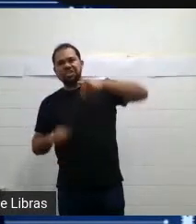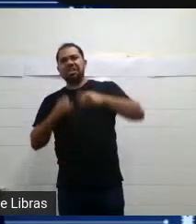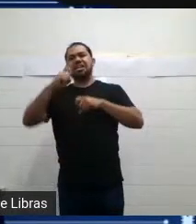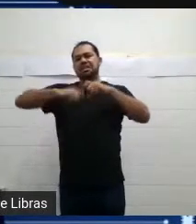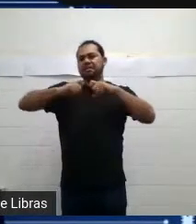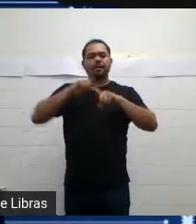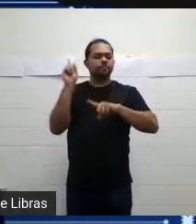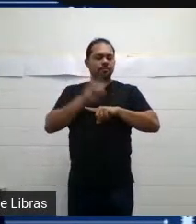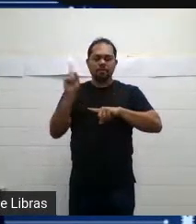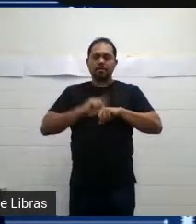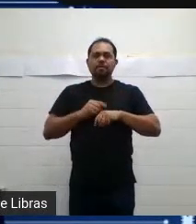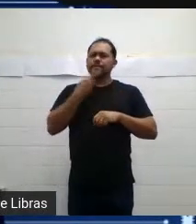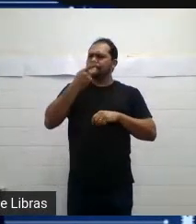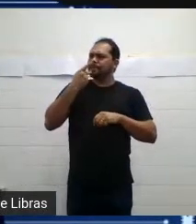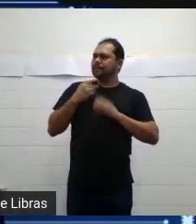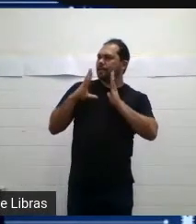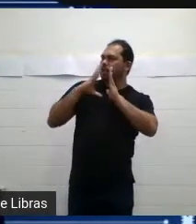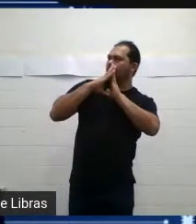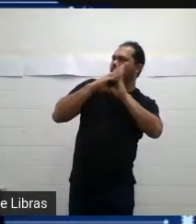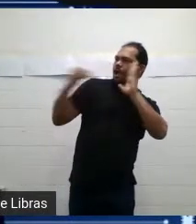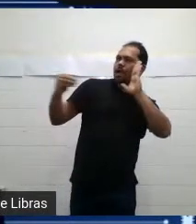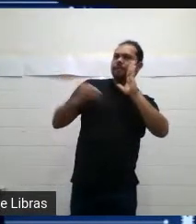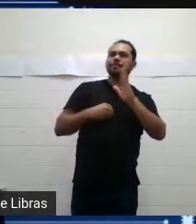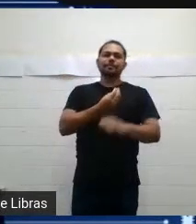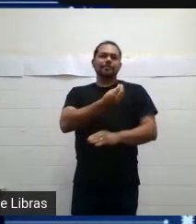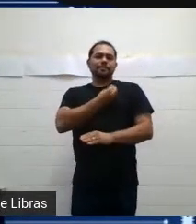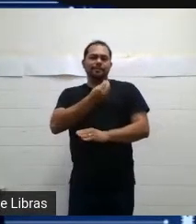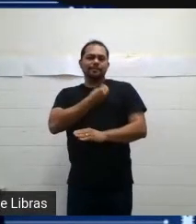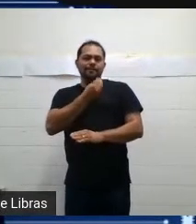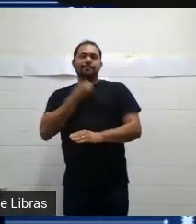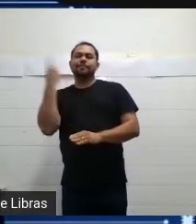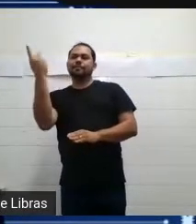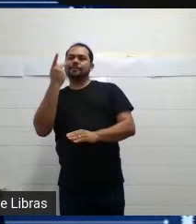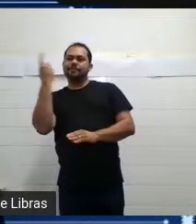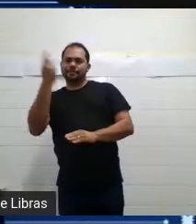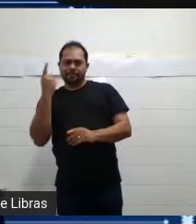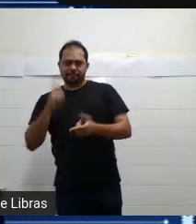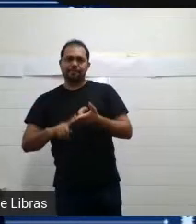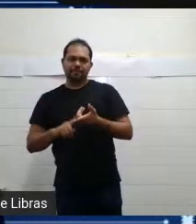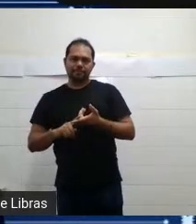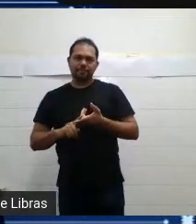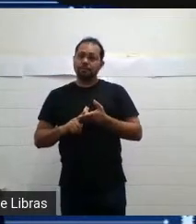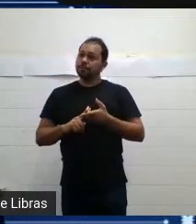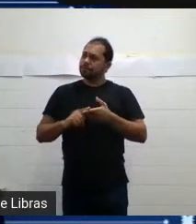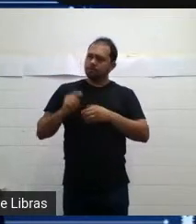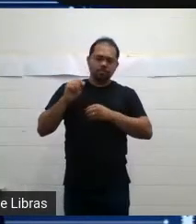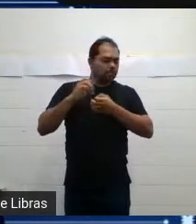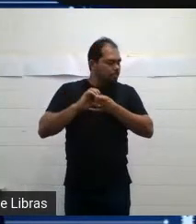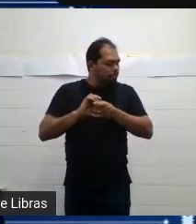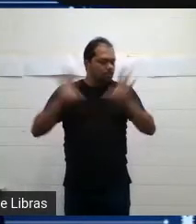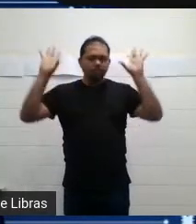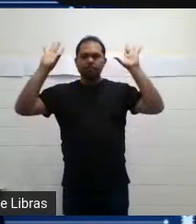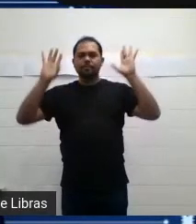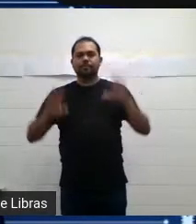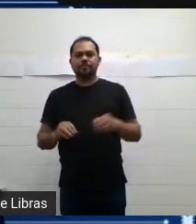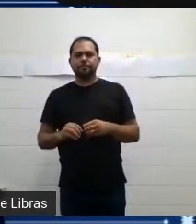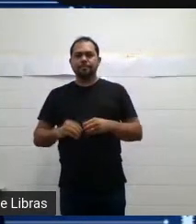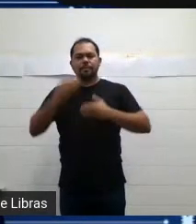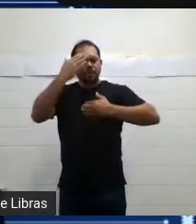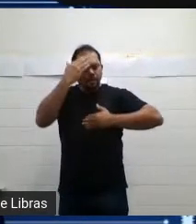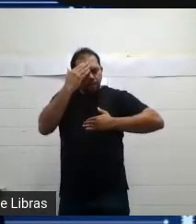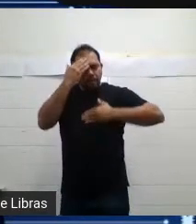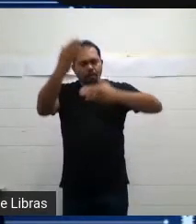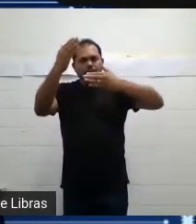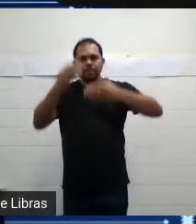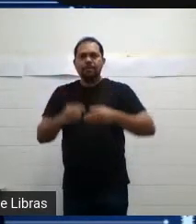fazer com que elas se espelhem nessas histórias de vida e consigam alçar grandes voos, né? O céu é o limite. Então, eu agradeço a